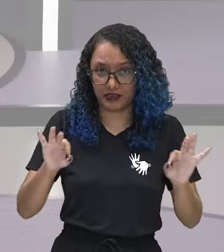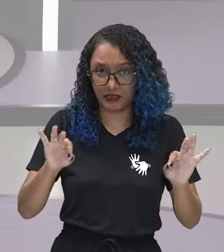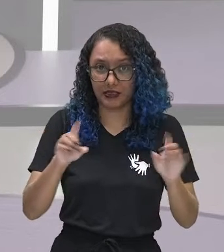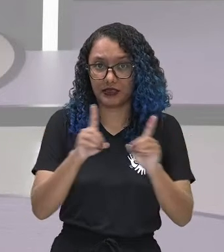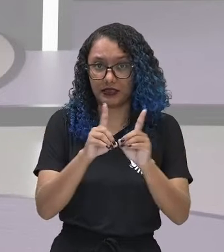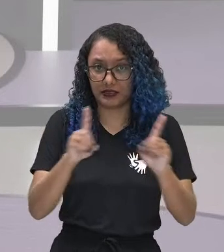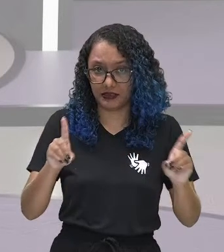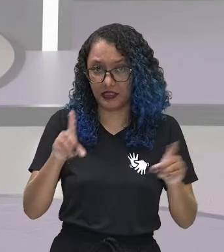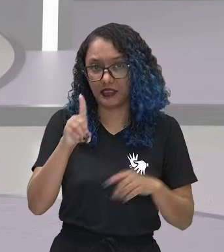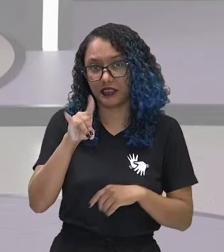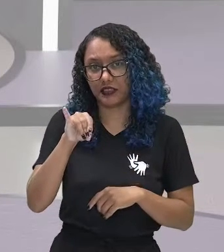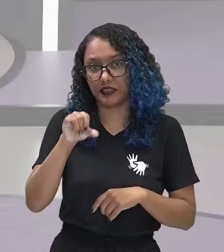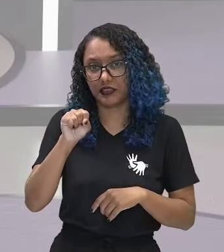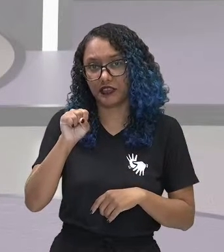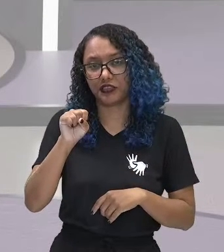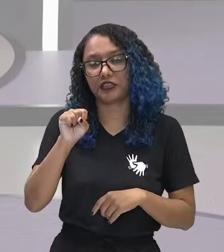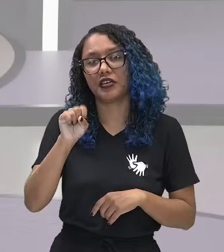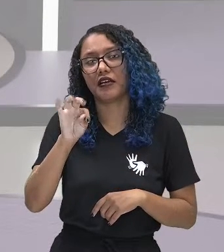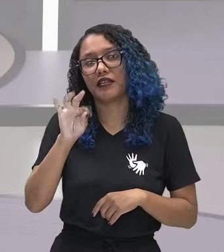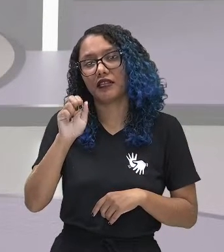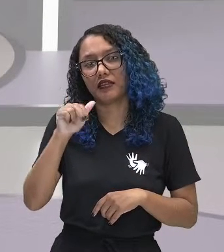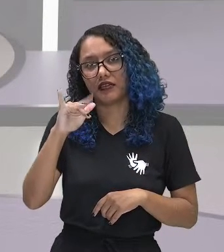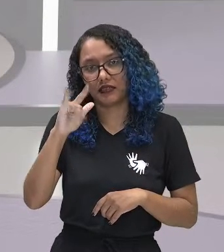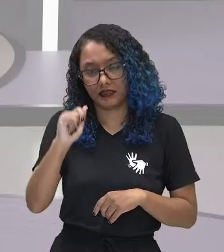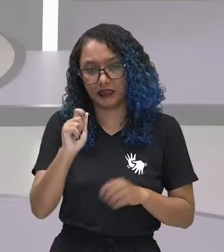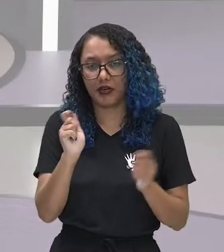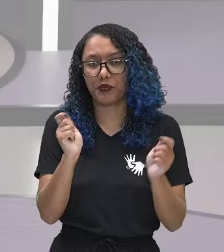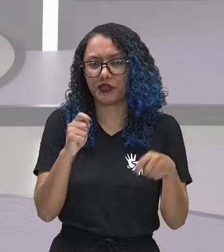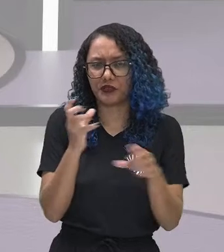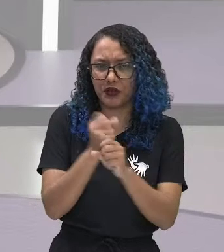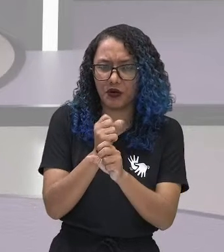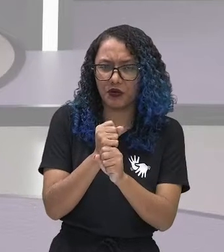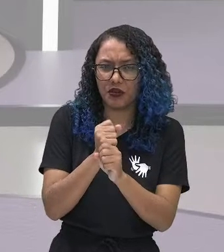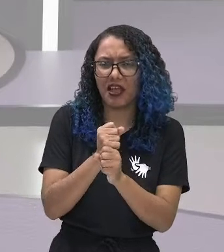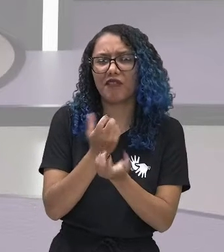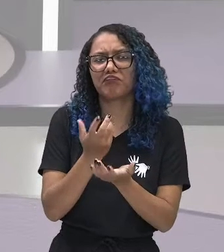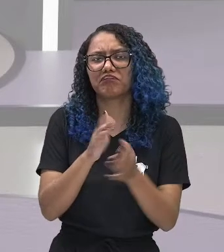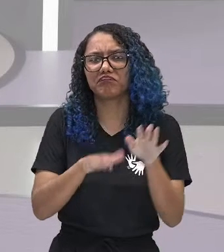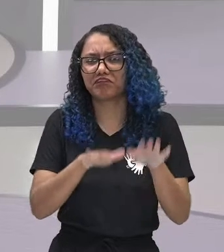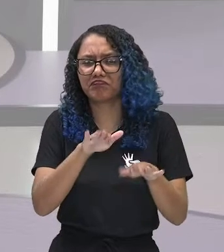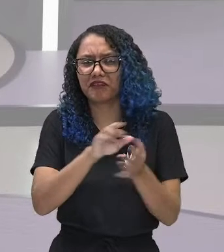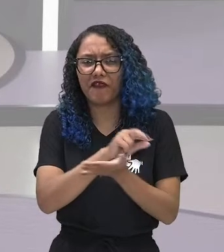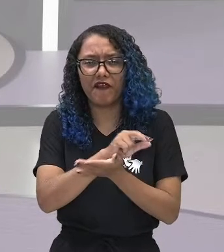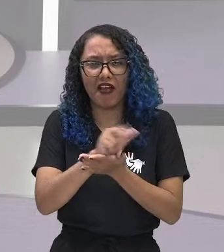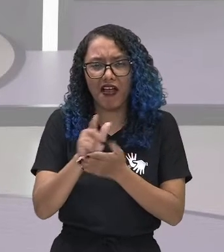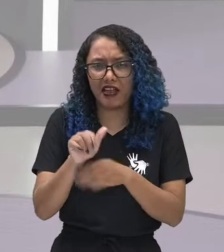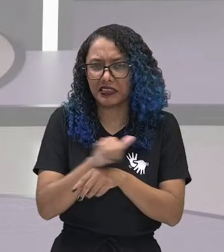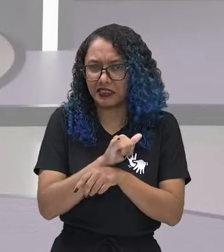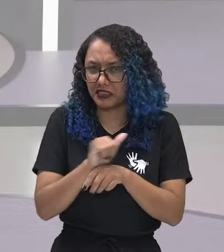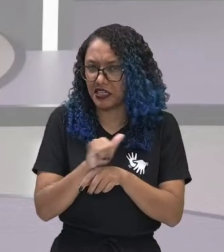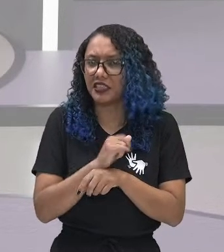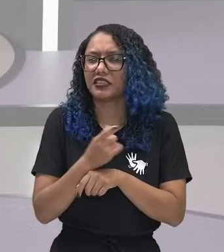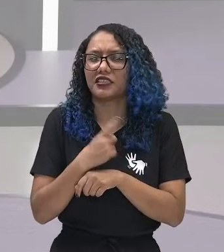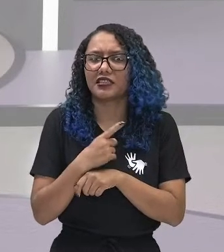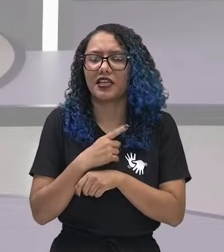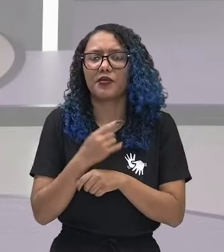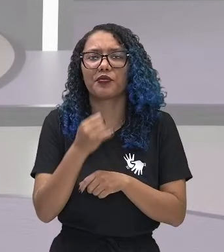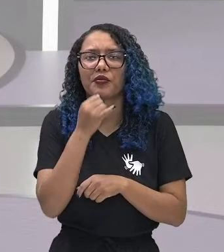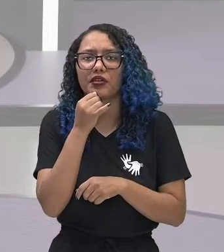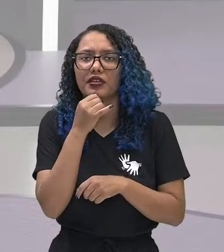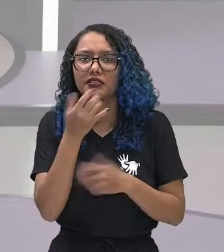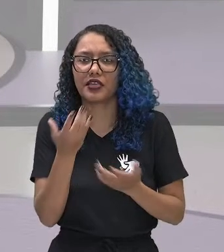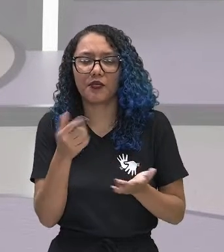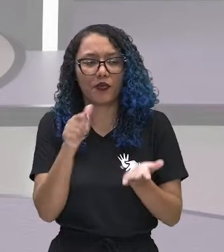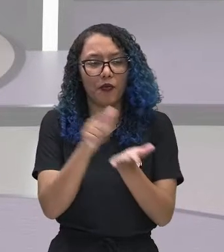várias maneiras, dependendo, logicamente, da situação. Por exemplo, você quer calcular o tamanho de uma folha de